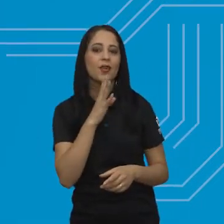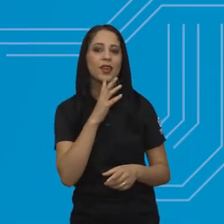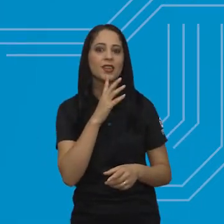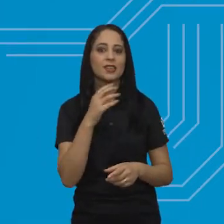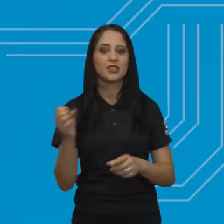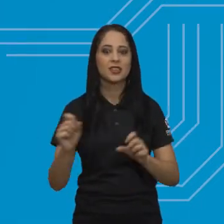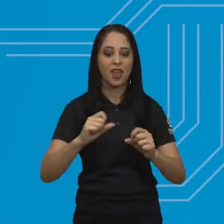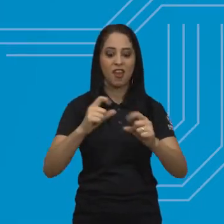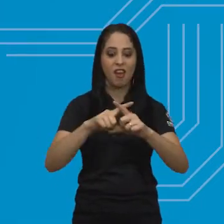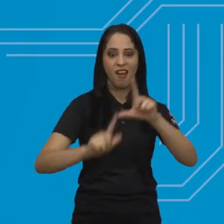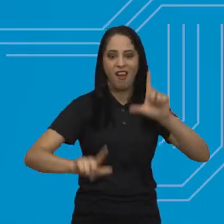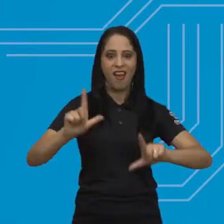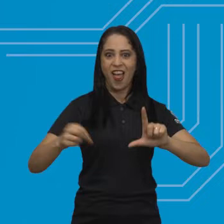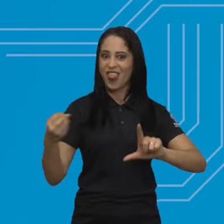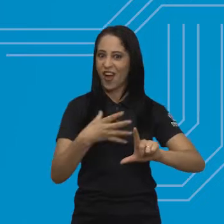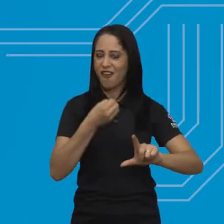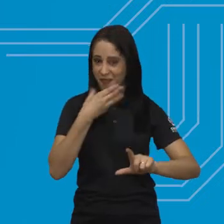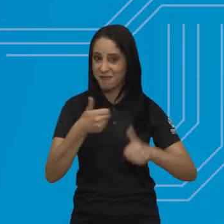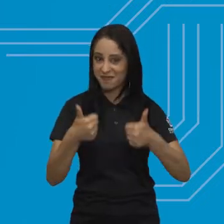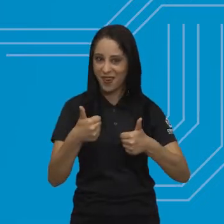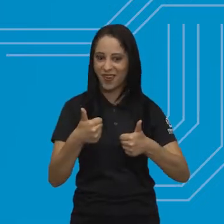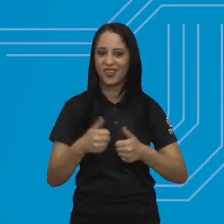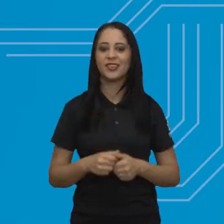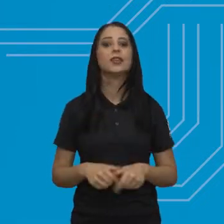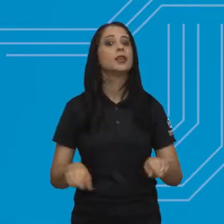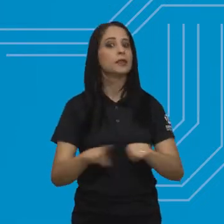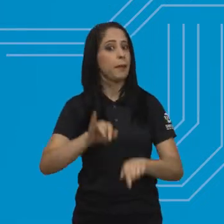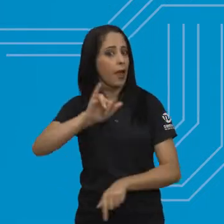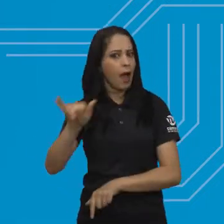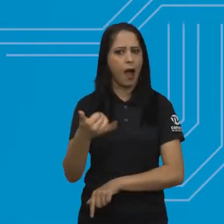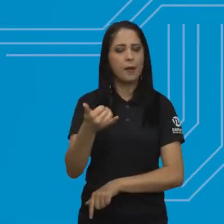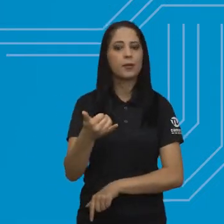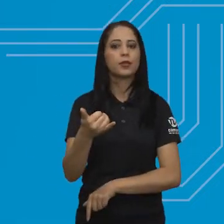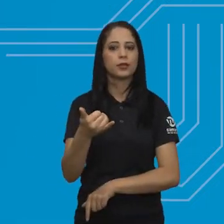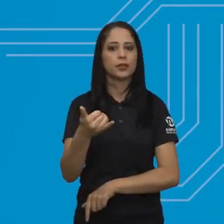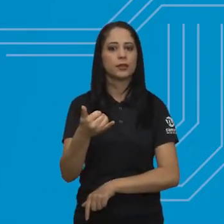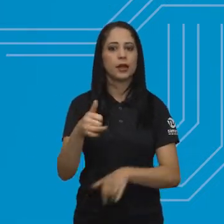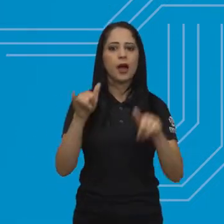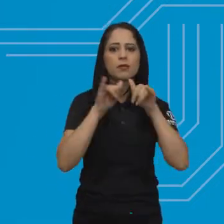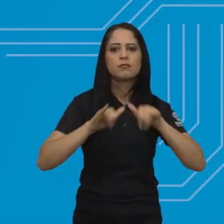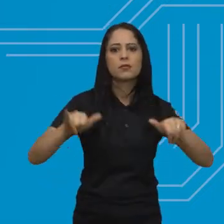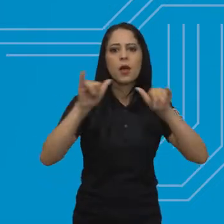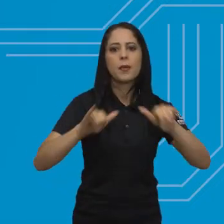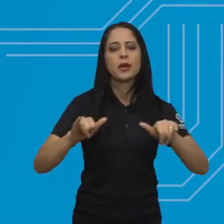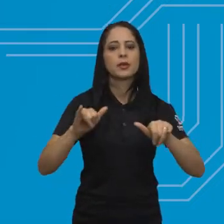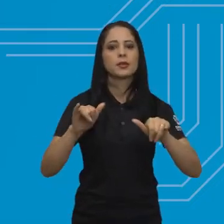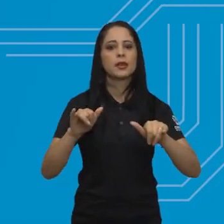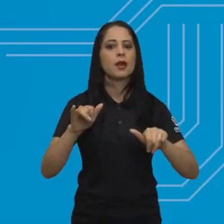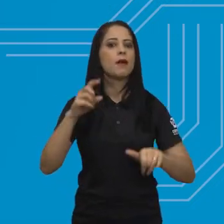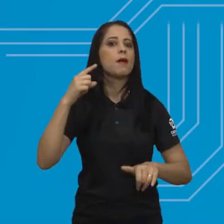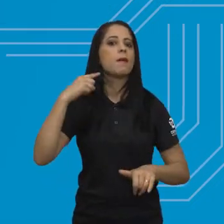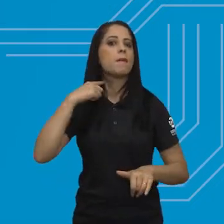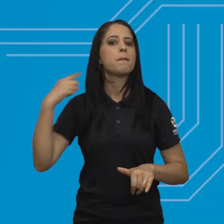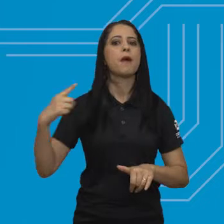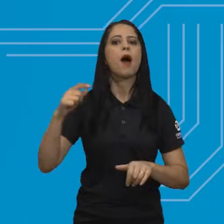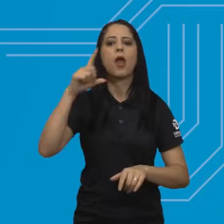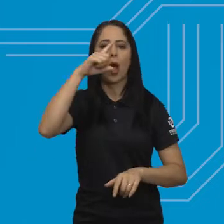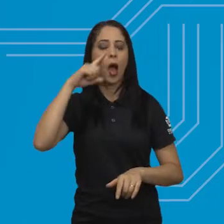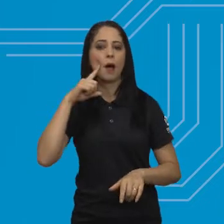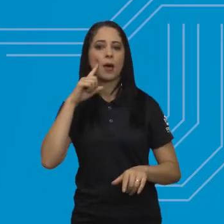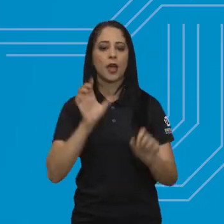programação da TV Câmara vem muita coisa boa por aí também vamos aproveitar para reforçar a mensagem da campanha Maio amarelo